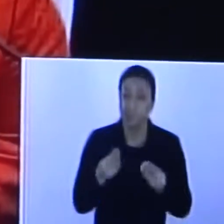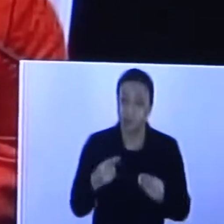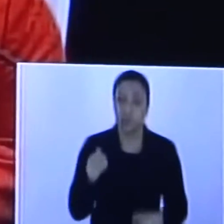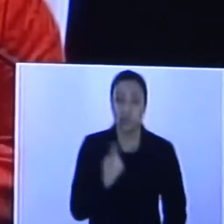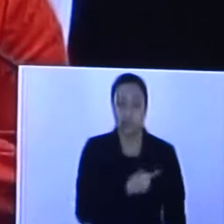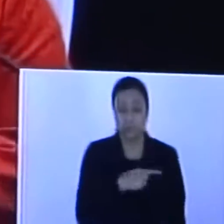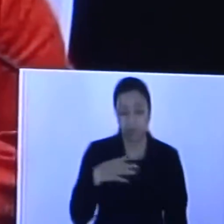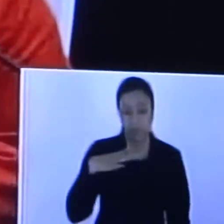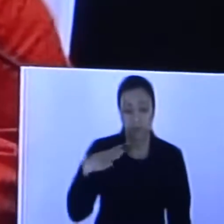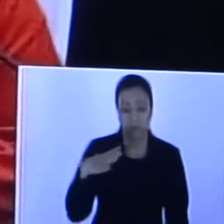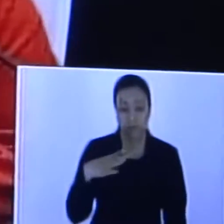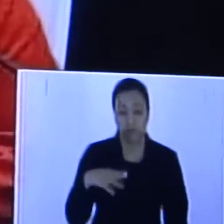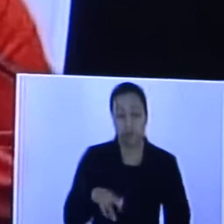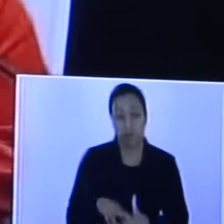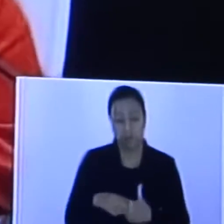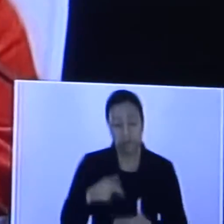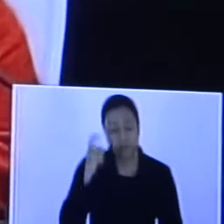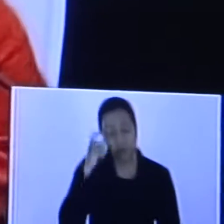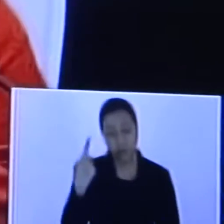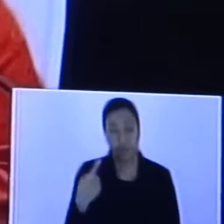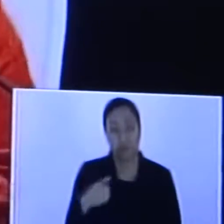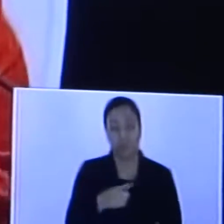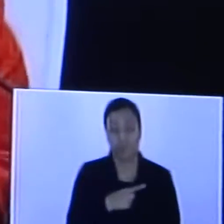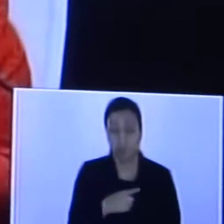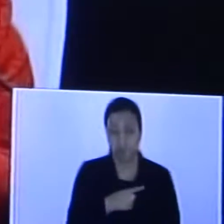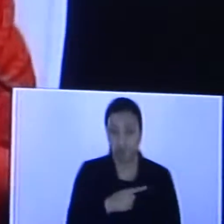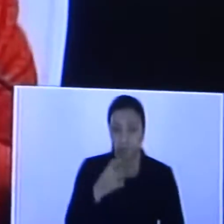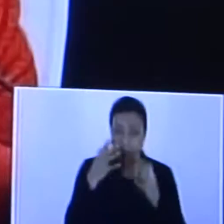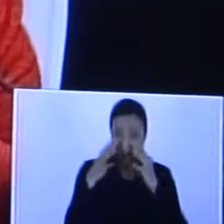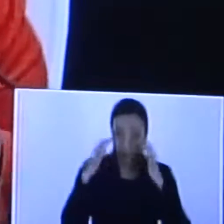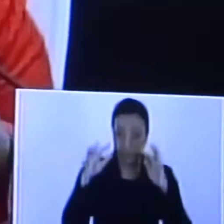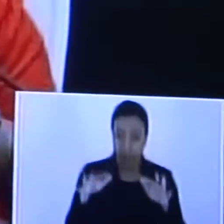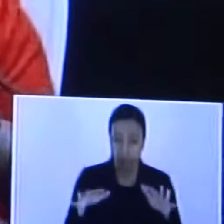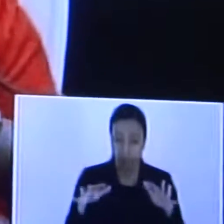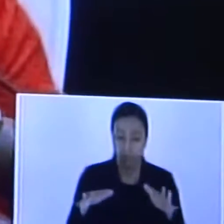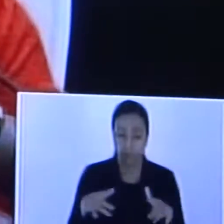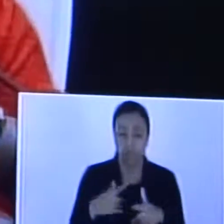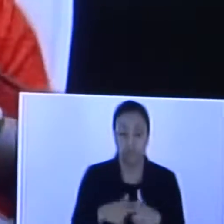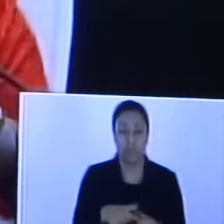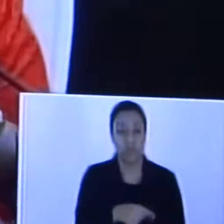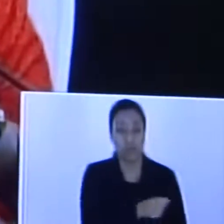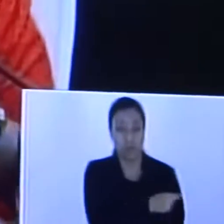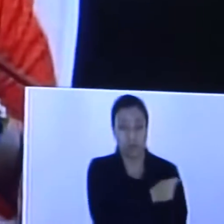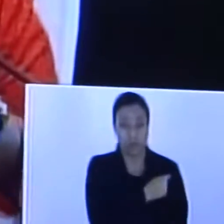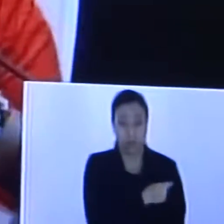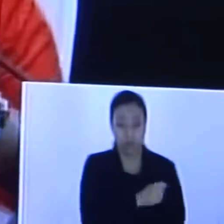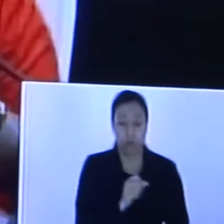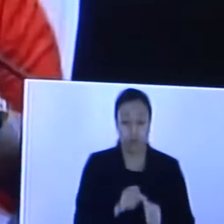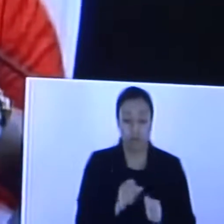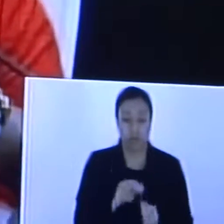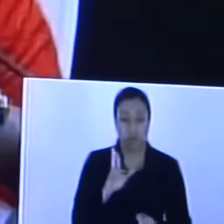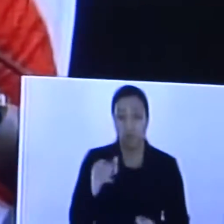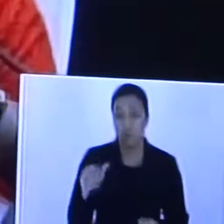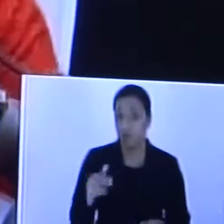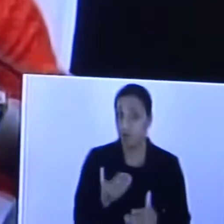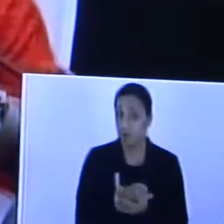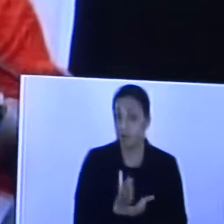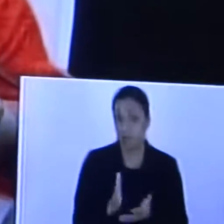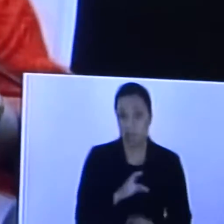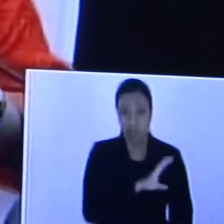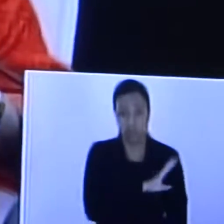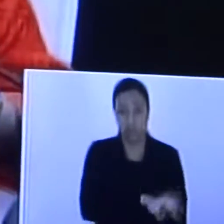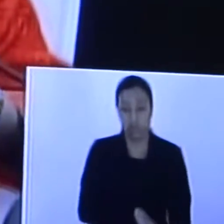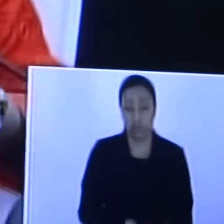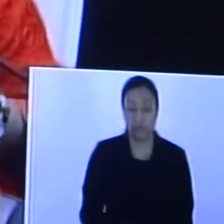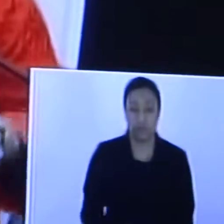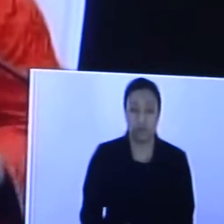nossa cidade. Portanto, eu acho que nós temos que estar atentos, porque a tatuagem feita nunca mais se tira